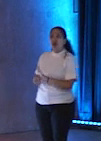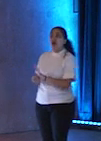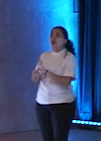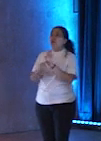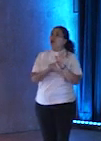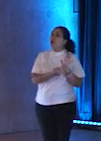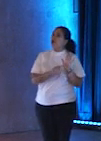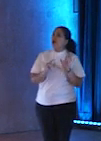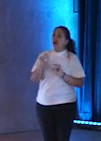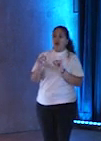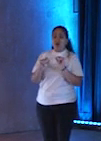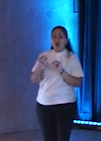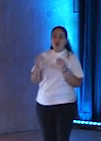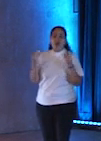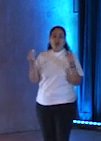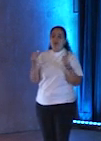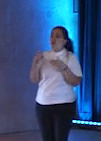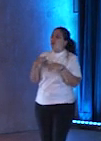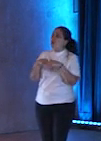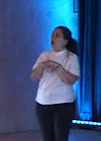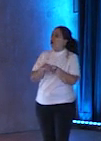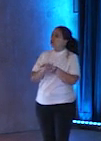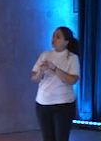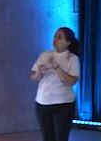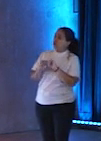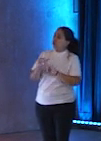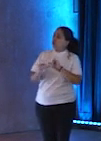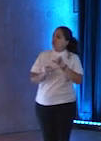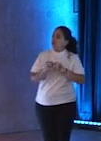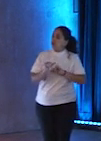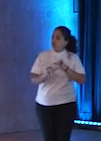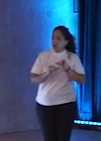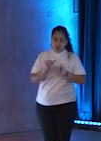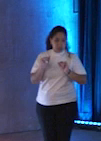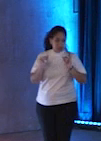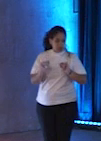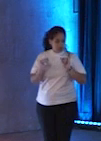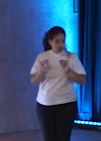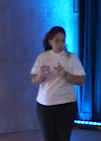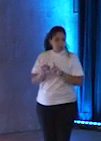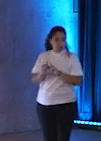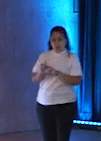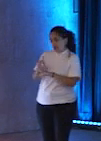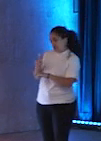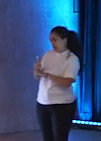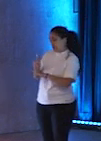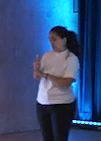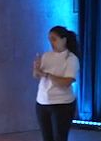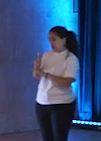nossos mecanismos para guardar todas essas mudanças, que poderiam ser também preservadas